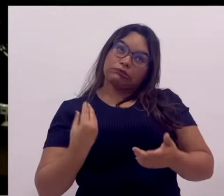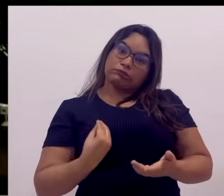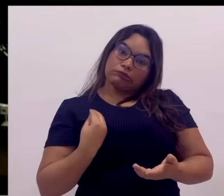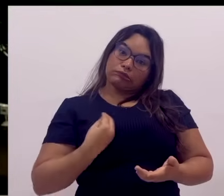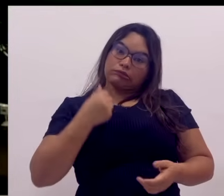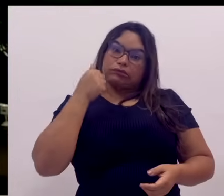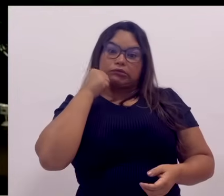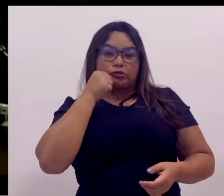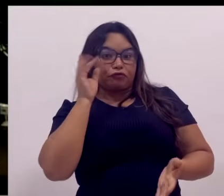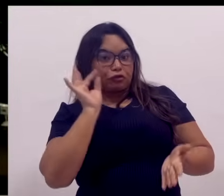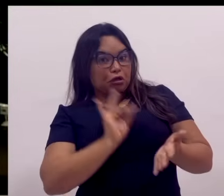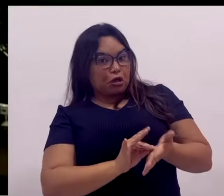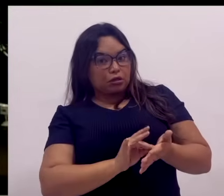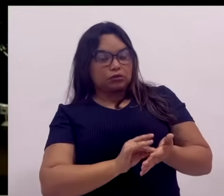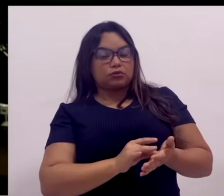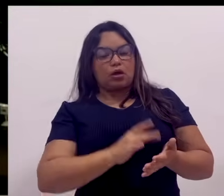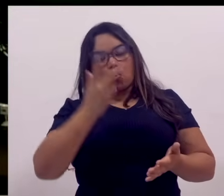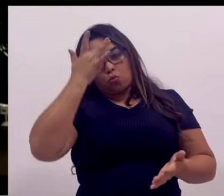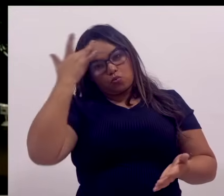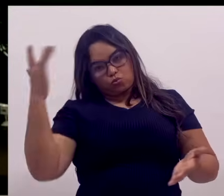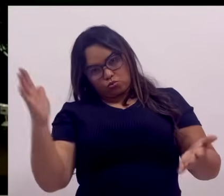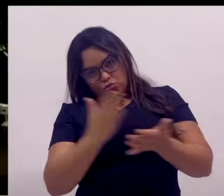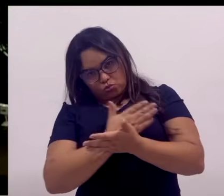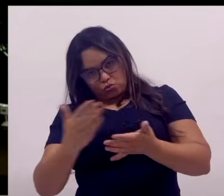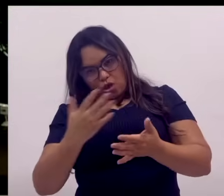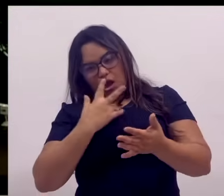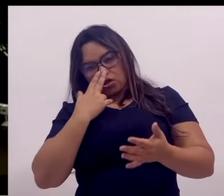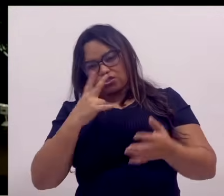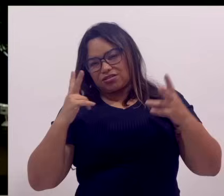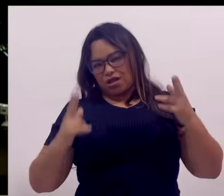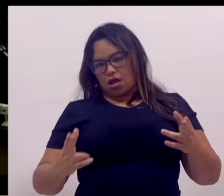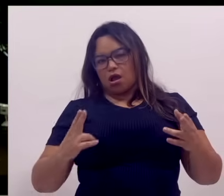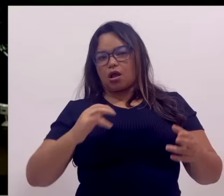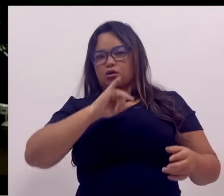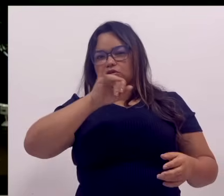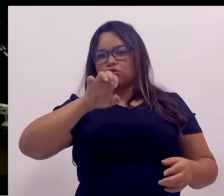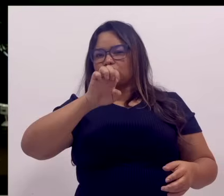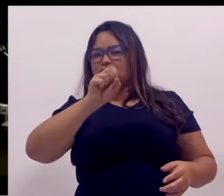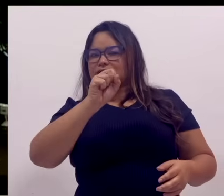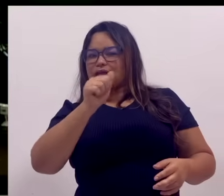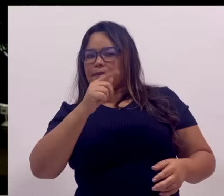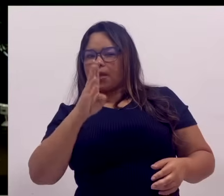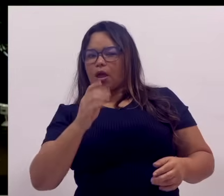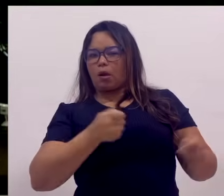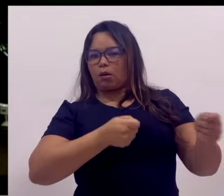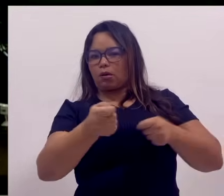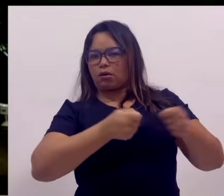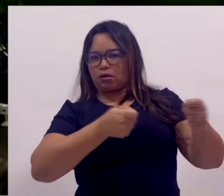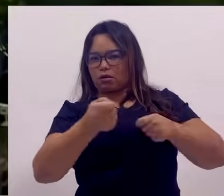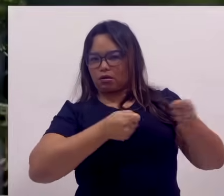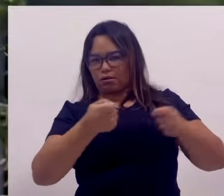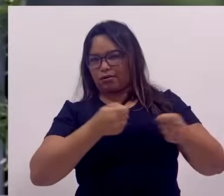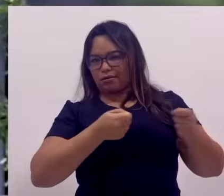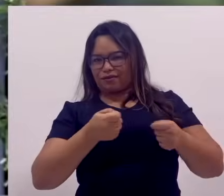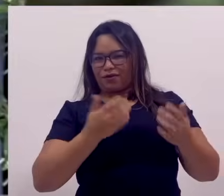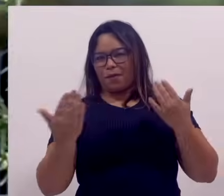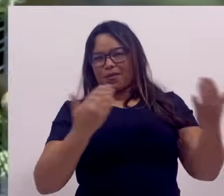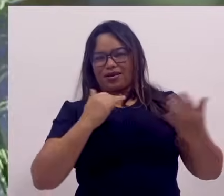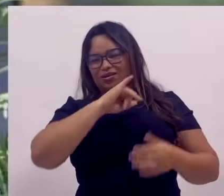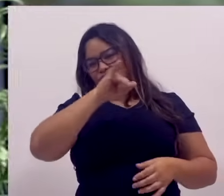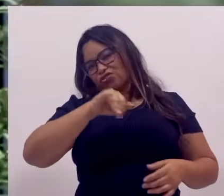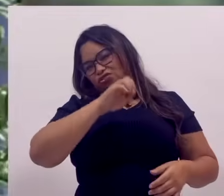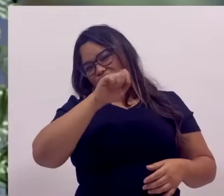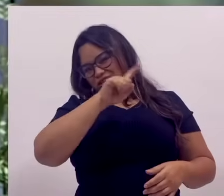Bem, pode ter existido aqui uma Jezabel literal. Alguns dizem que sim e que havia durante este tempo uma mulher que controlava a